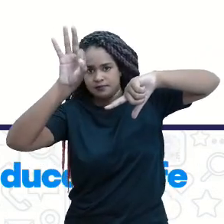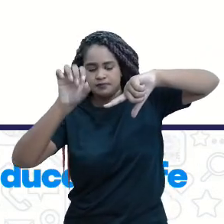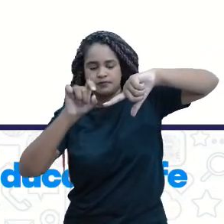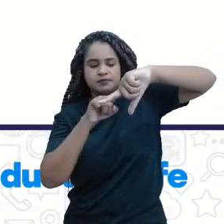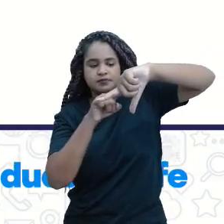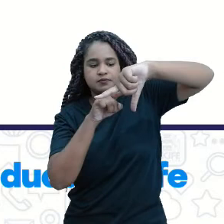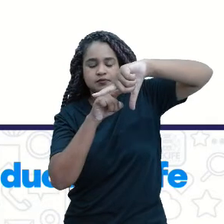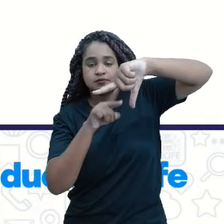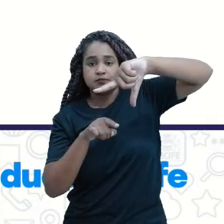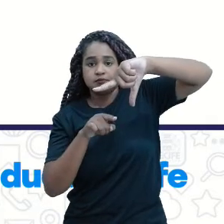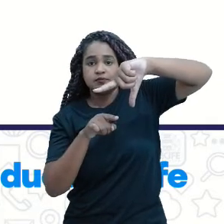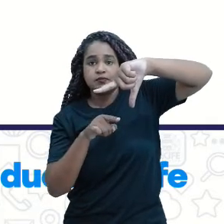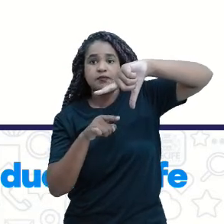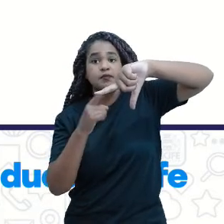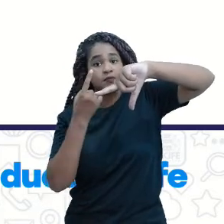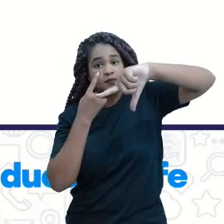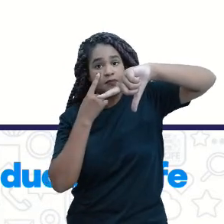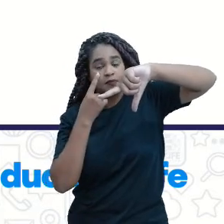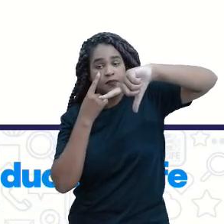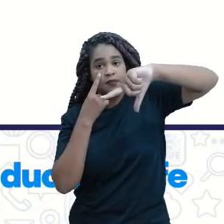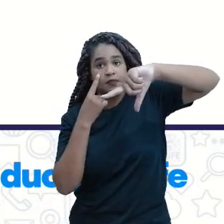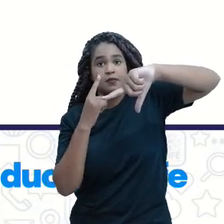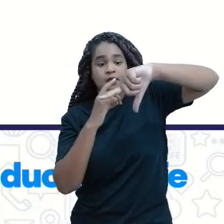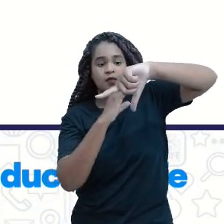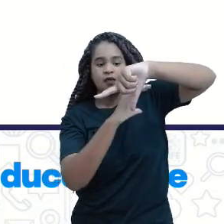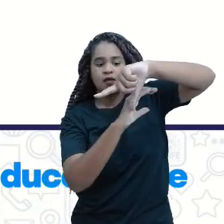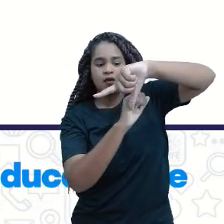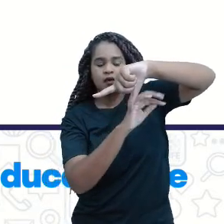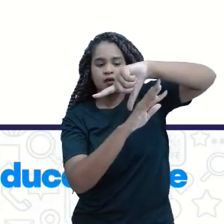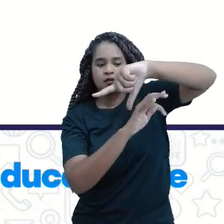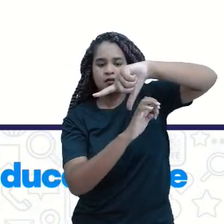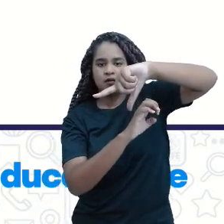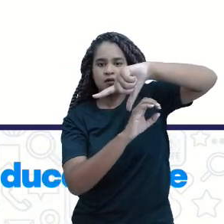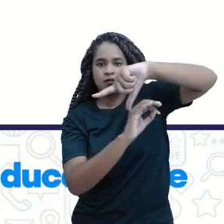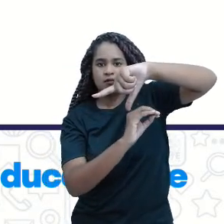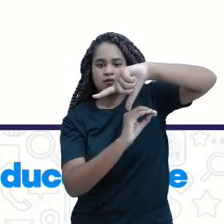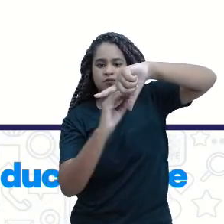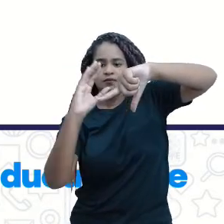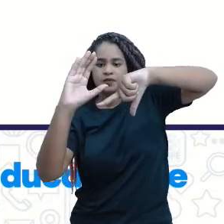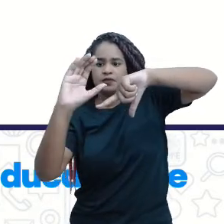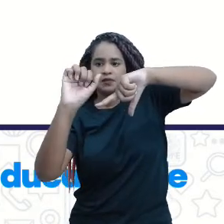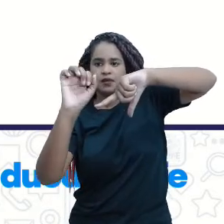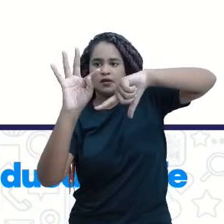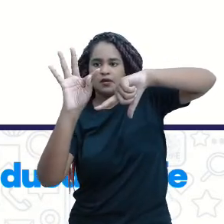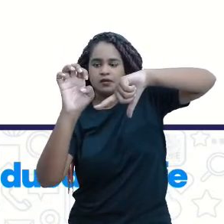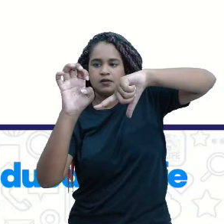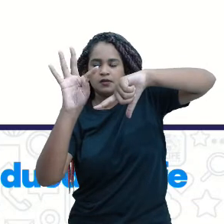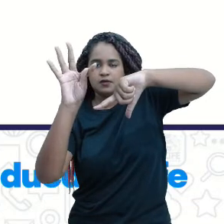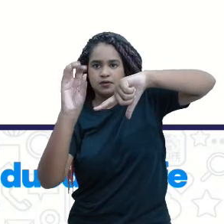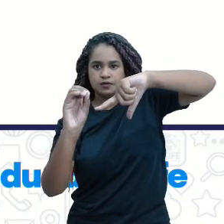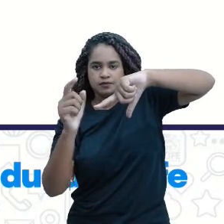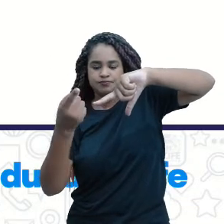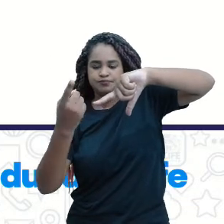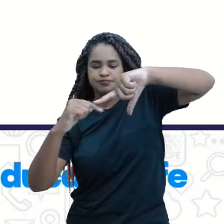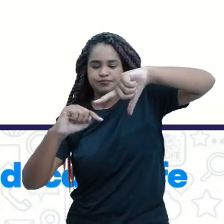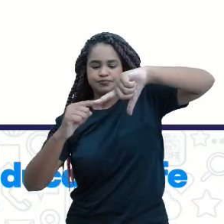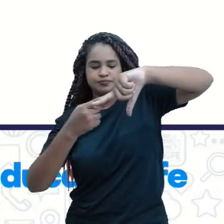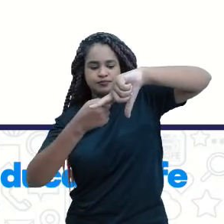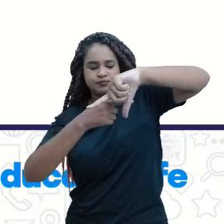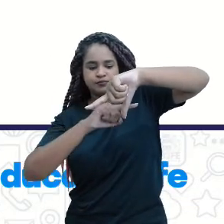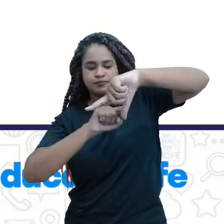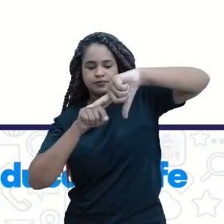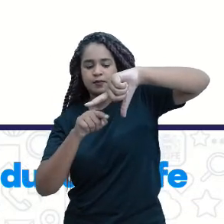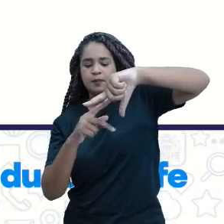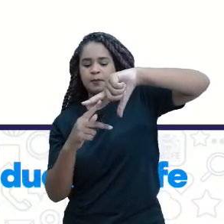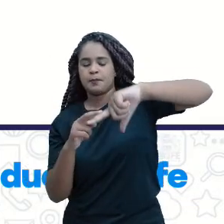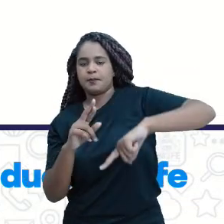graus estão sendo projetados na nossa hipotenusa, que seria a nossa base. Através, aí eu acho que é verdinho ou azulzinho